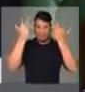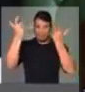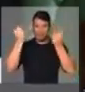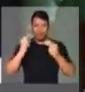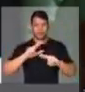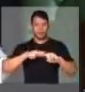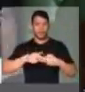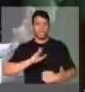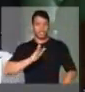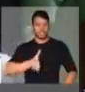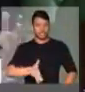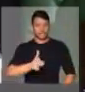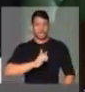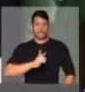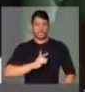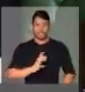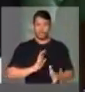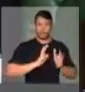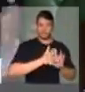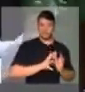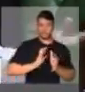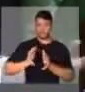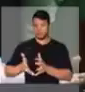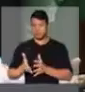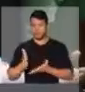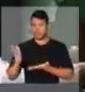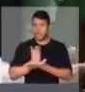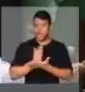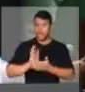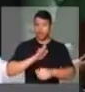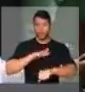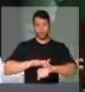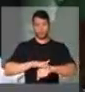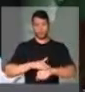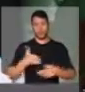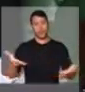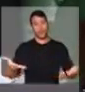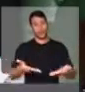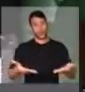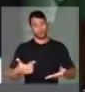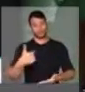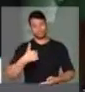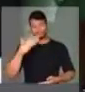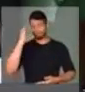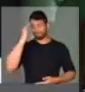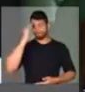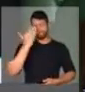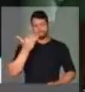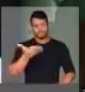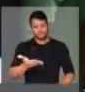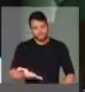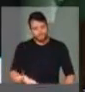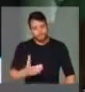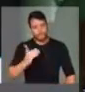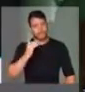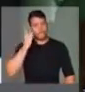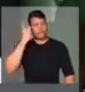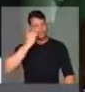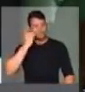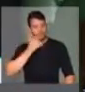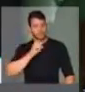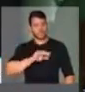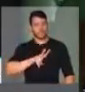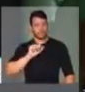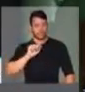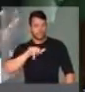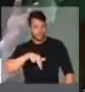por partidos por um momento ou outro. Hoje eu até reconheço, deputado querido, que eu respeito muito, Ivan